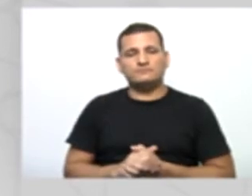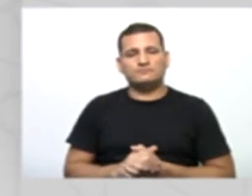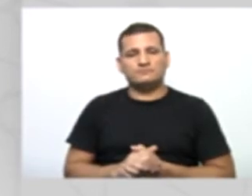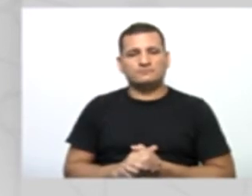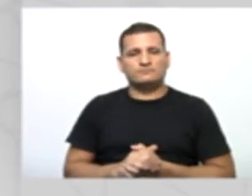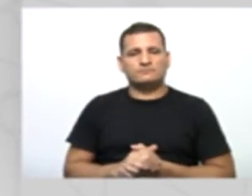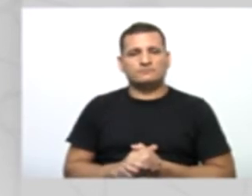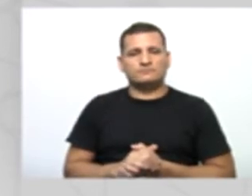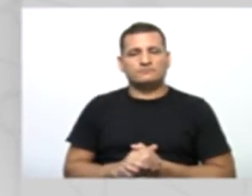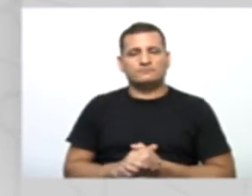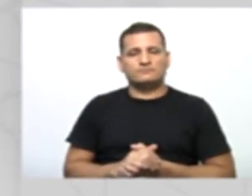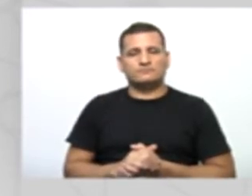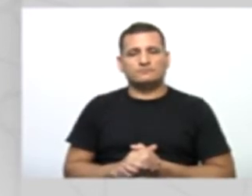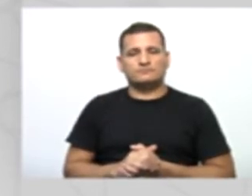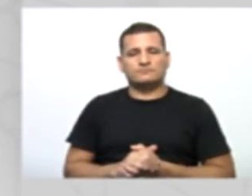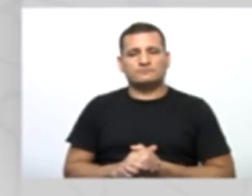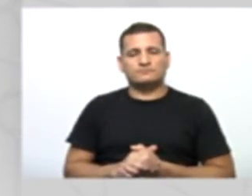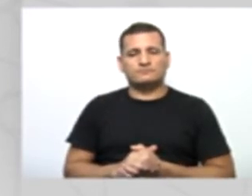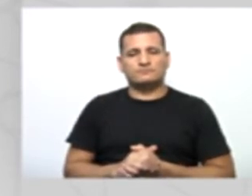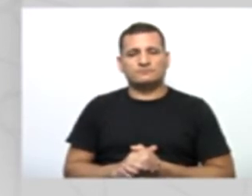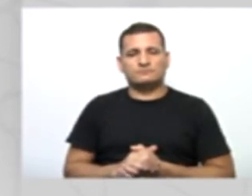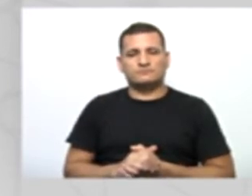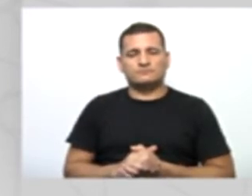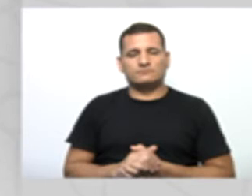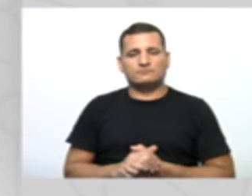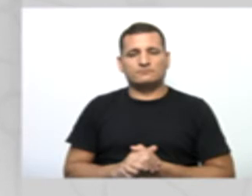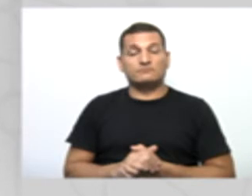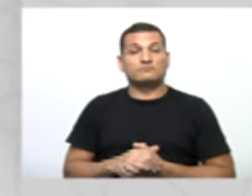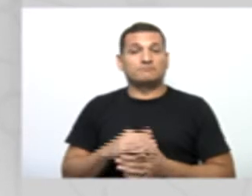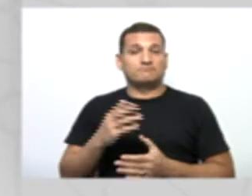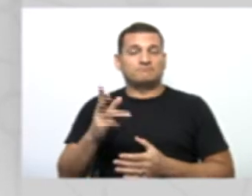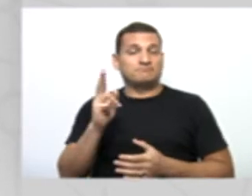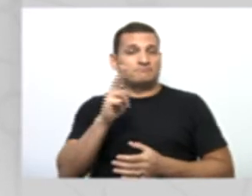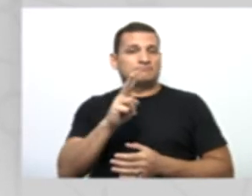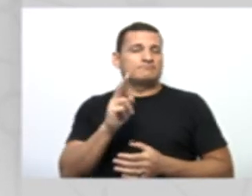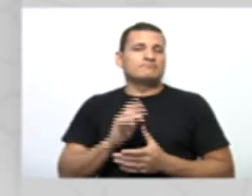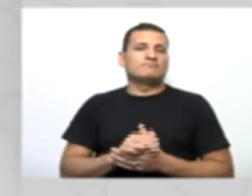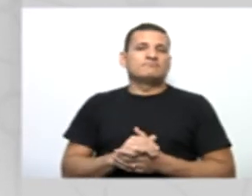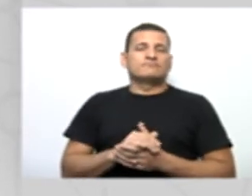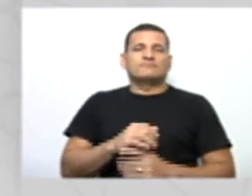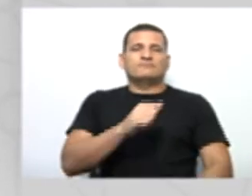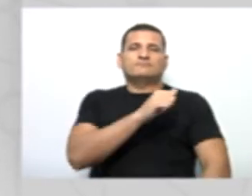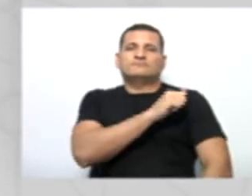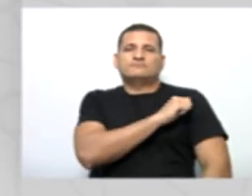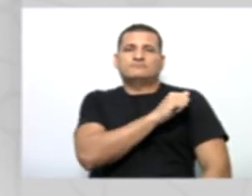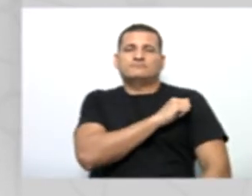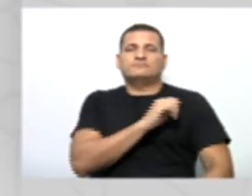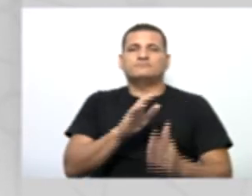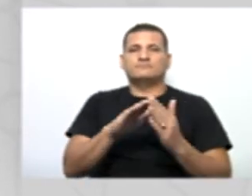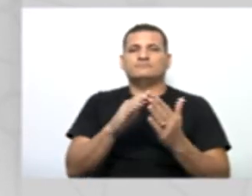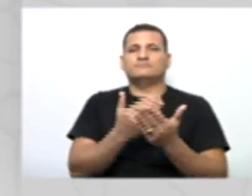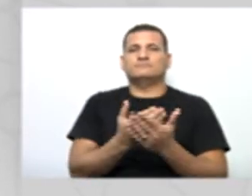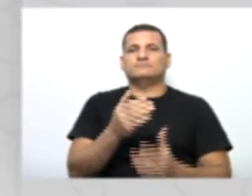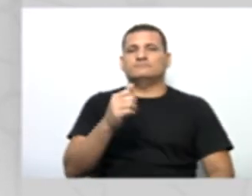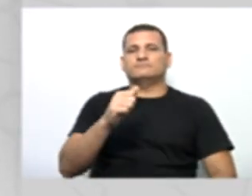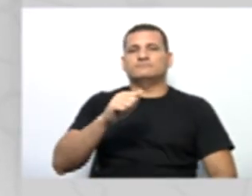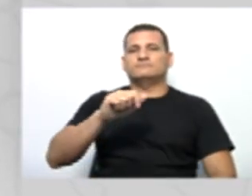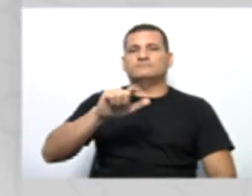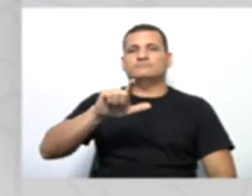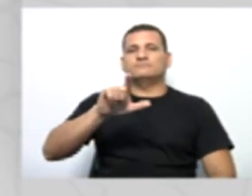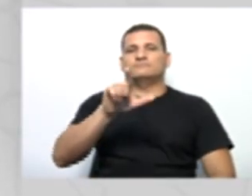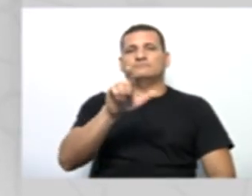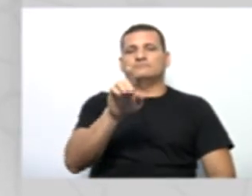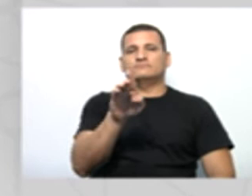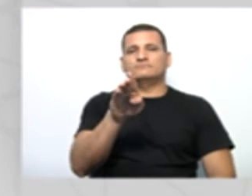alunos acertaram essas definições. Exatamente. E olha só que legal. Os alunos lá da escola Albino Buter, no distrito de